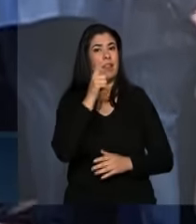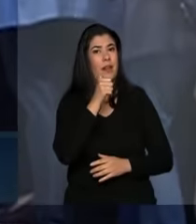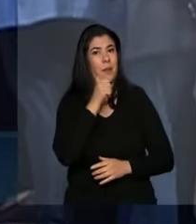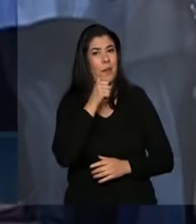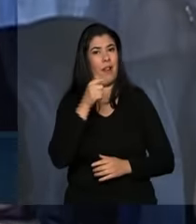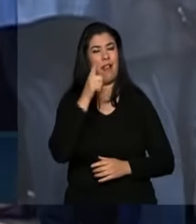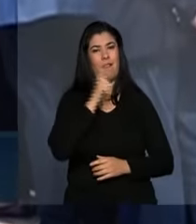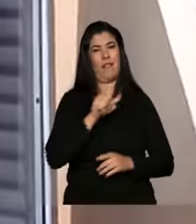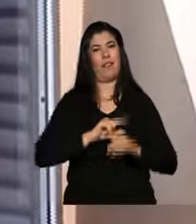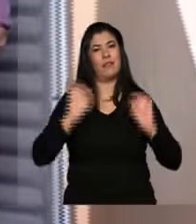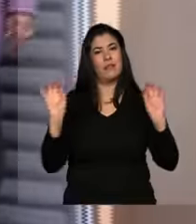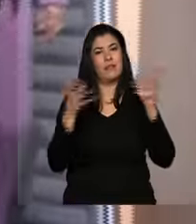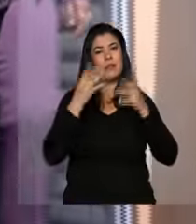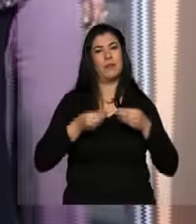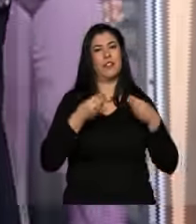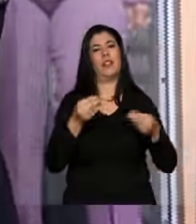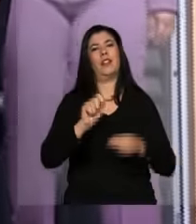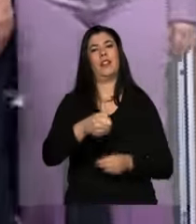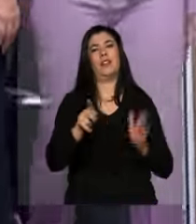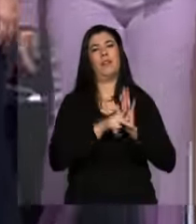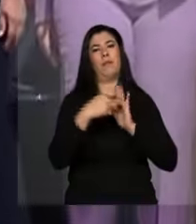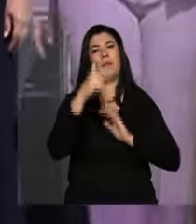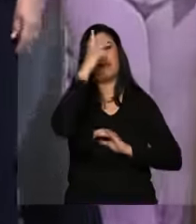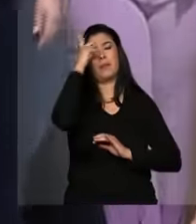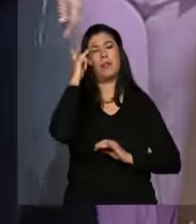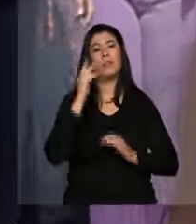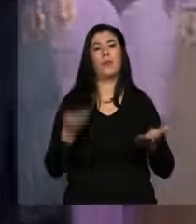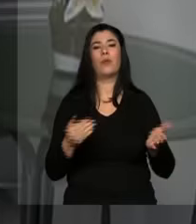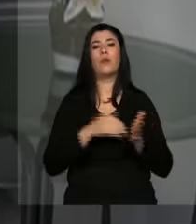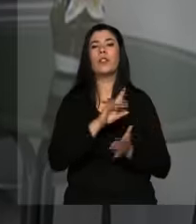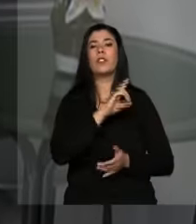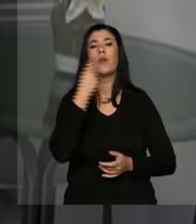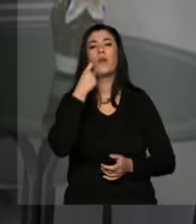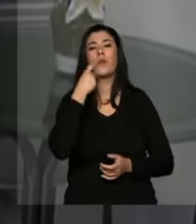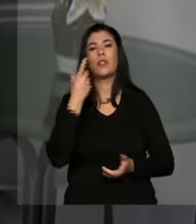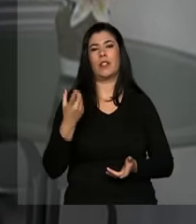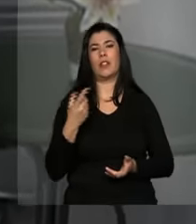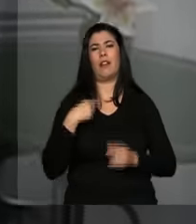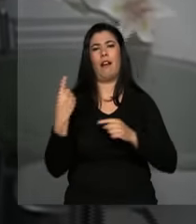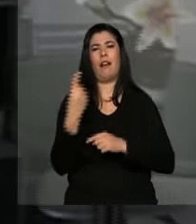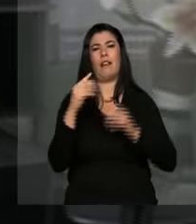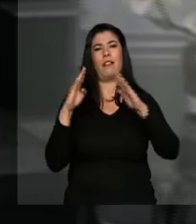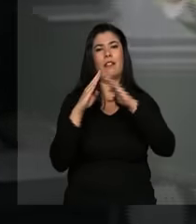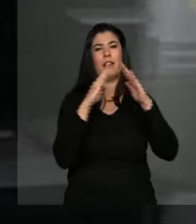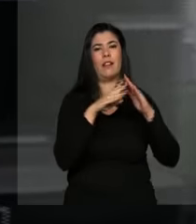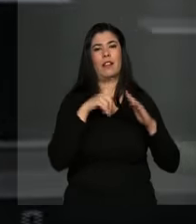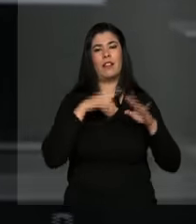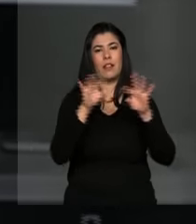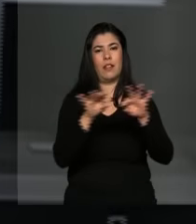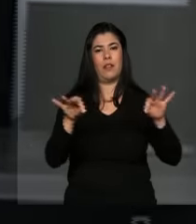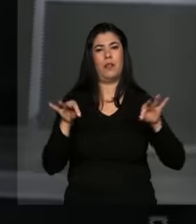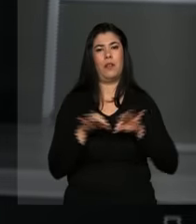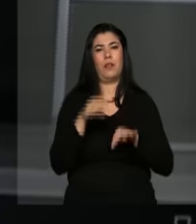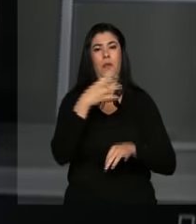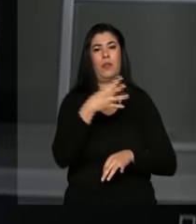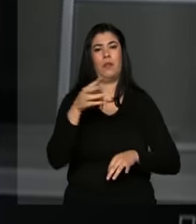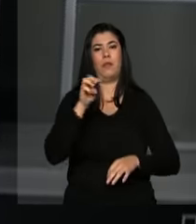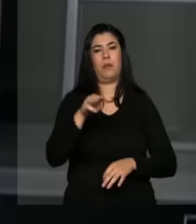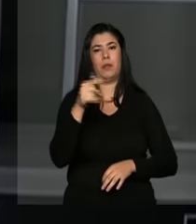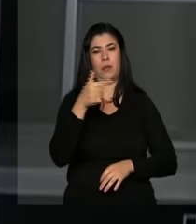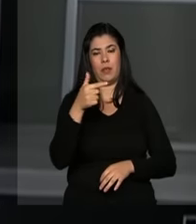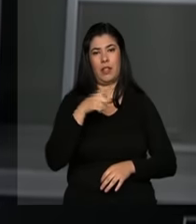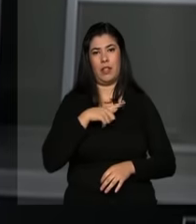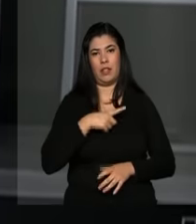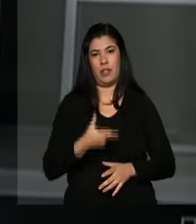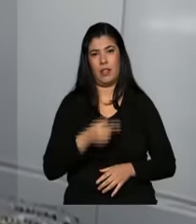a cerimônia de entrega das chaves aos moradores nesta sexta-feira. Cada residência tem aproximadamente 44 metros